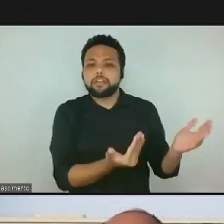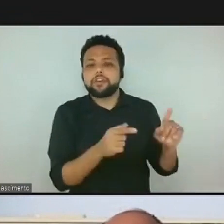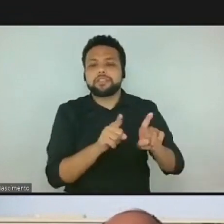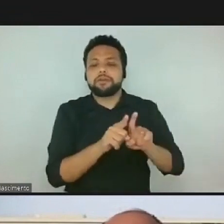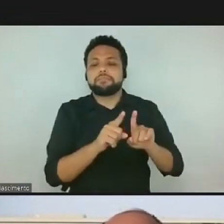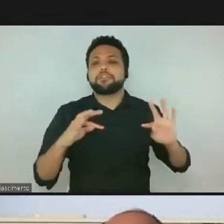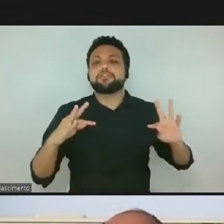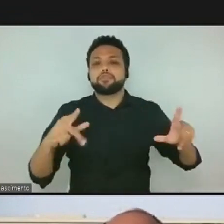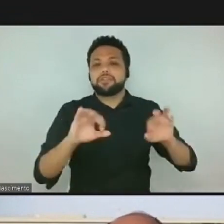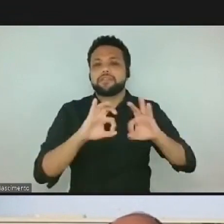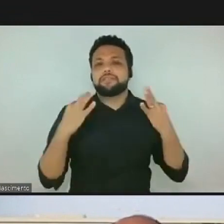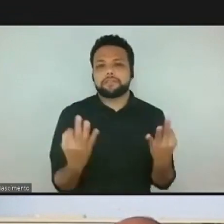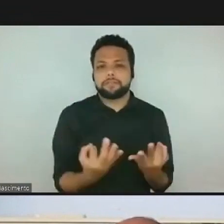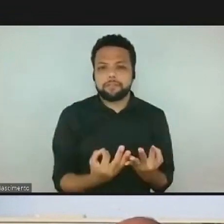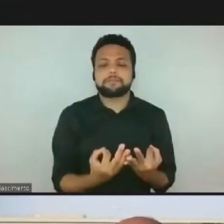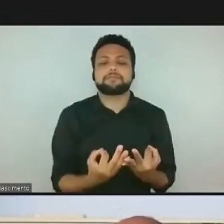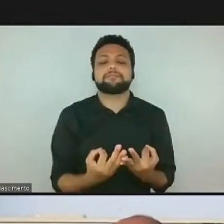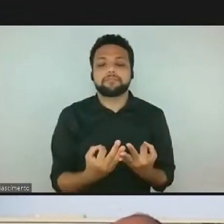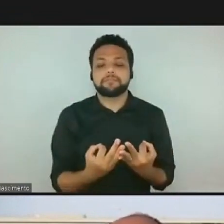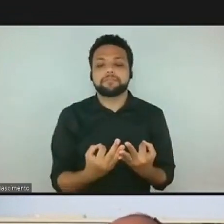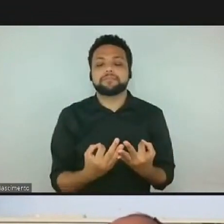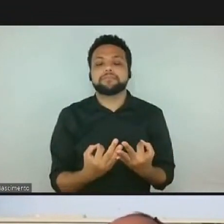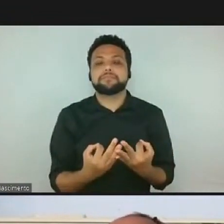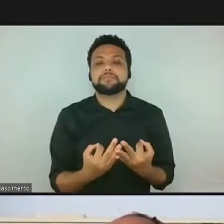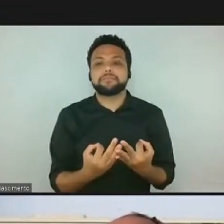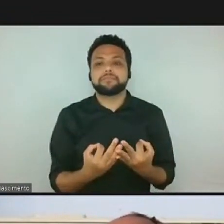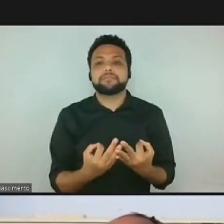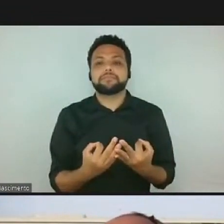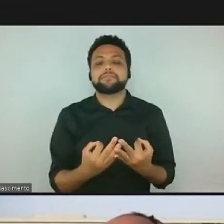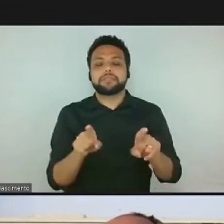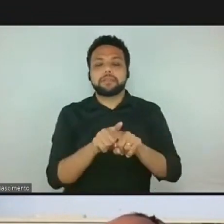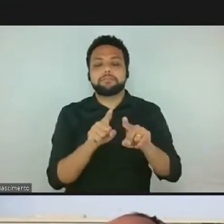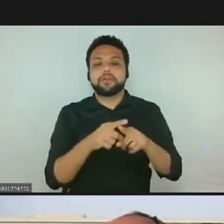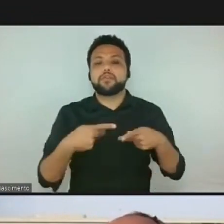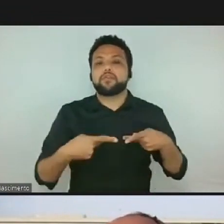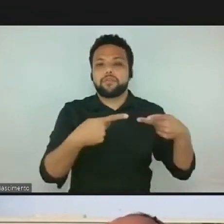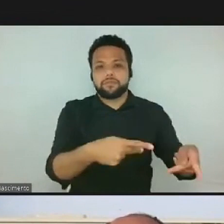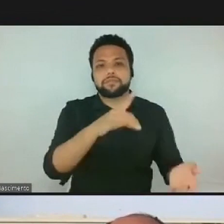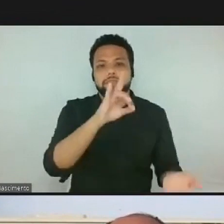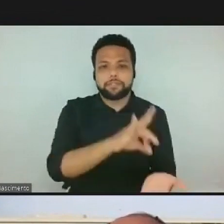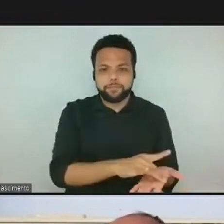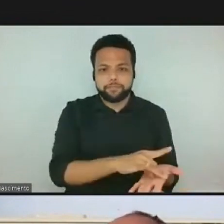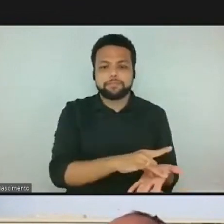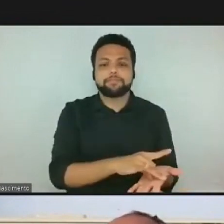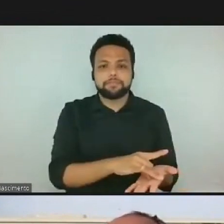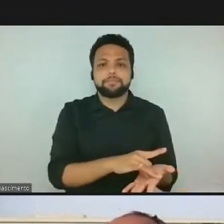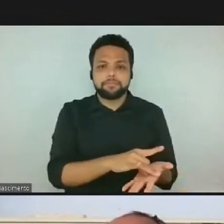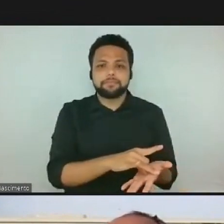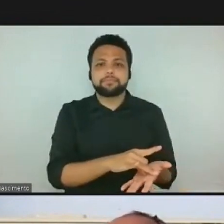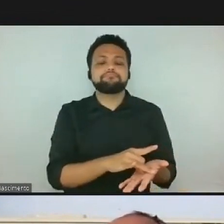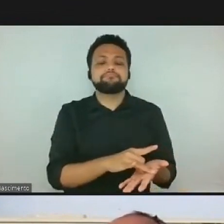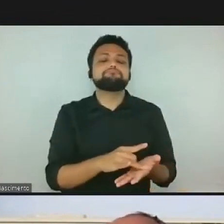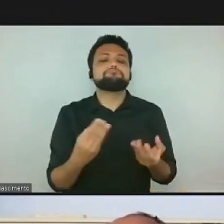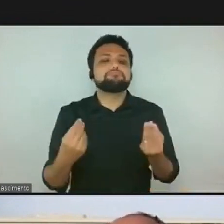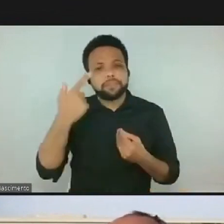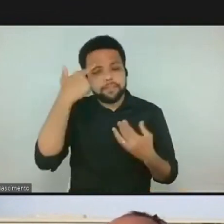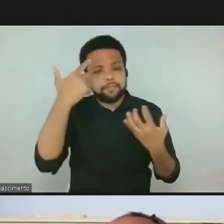ali ela fez esse convite mesmo, nos convidou para essa